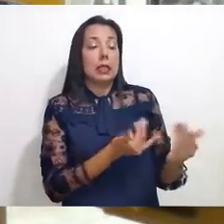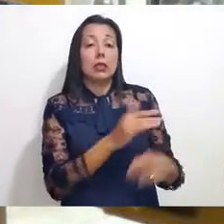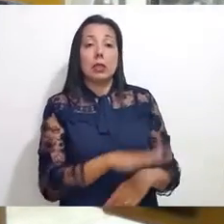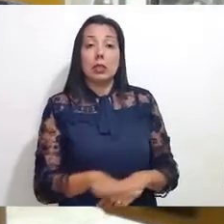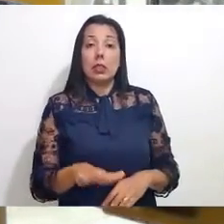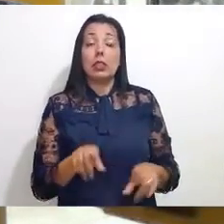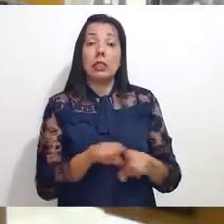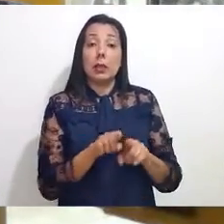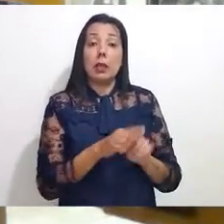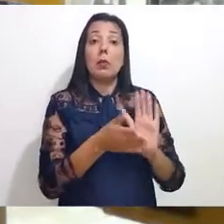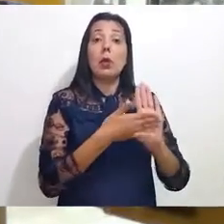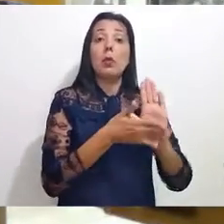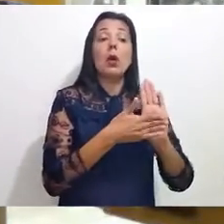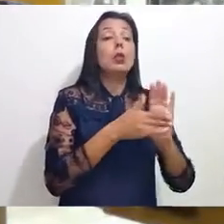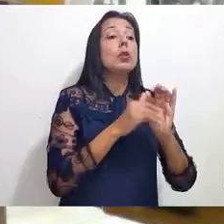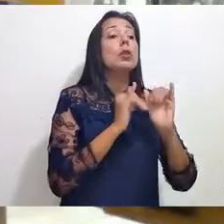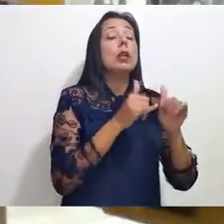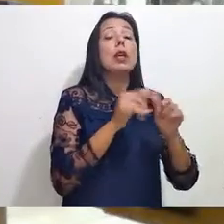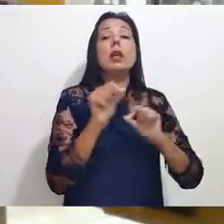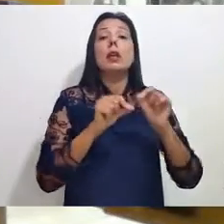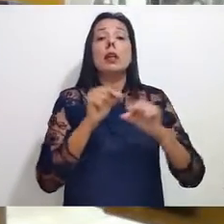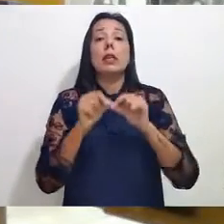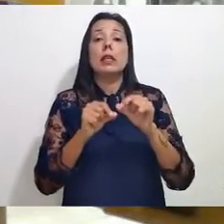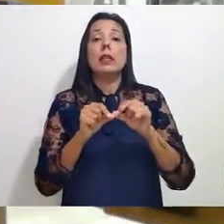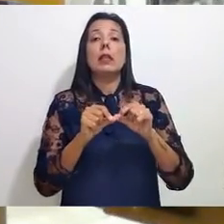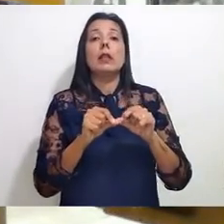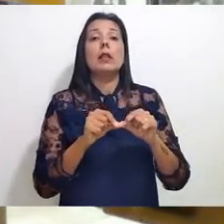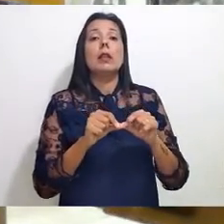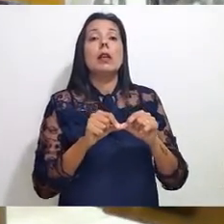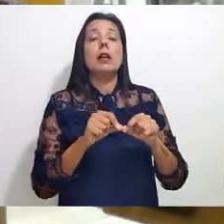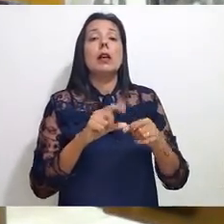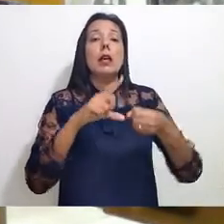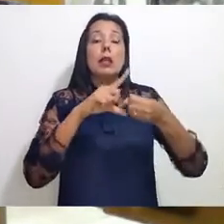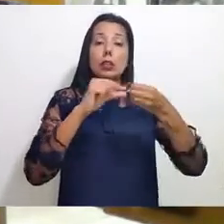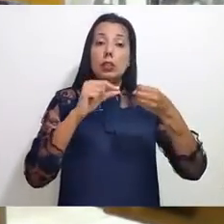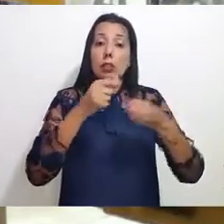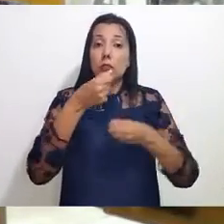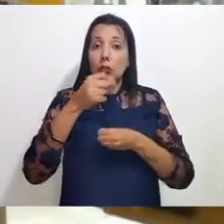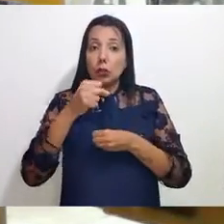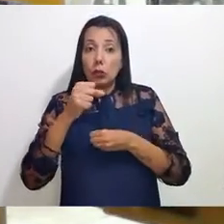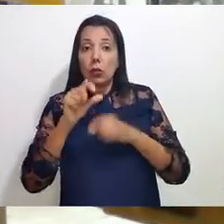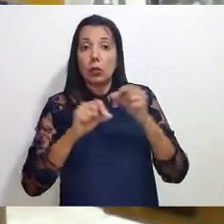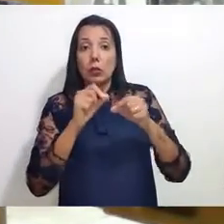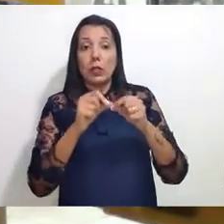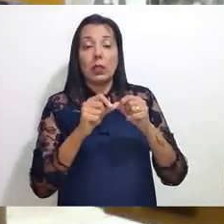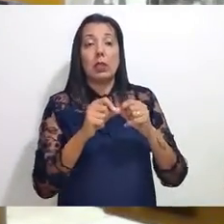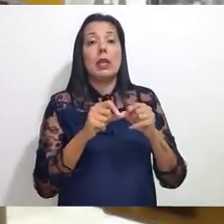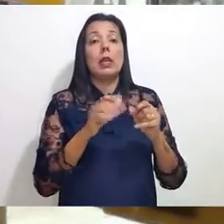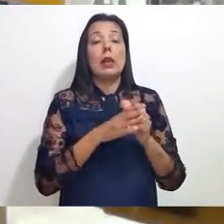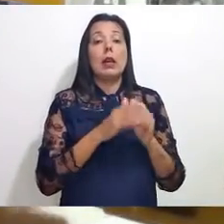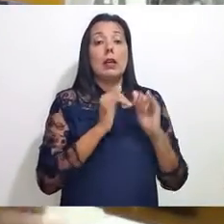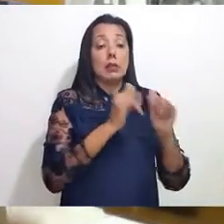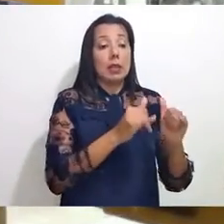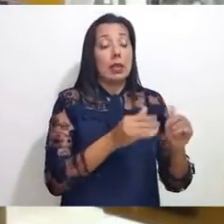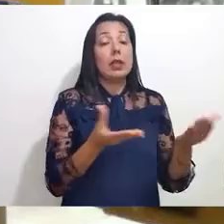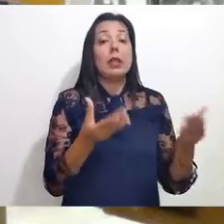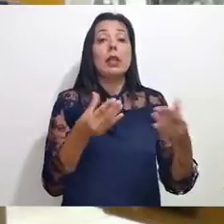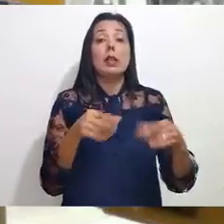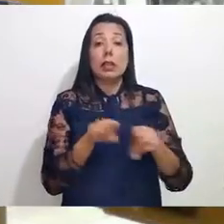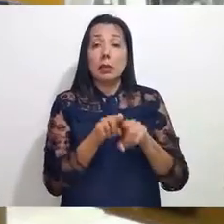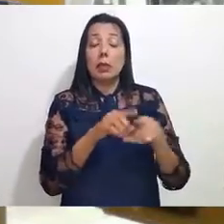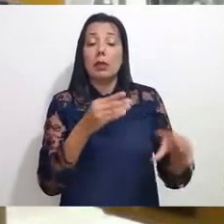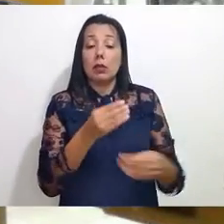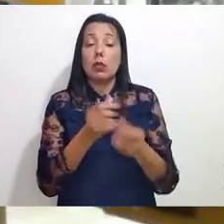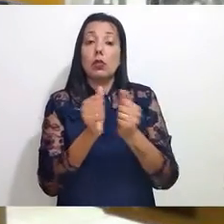Menino Bernardo. A alteração do artigo 18 do ECA é a Lei Menino Bernardo, uma lei que fala, inclusive, da obrigação de encaminhar. Só que se essa criança